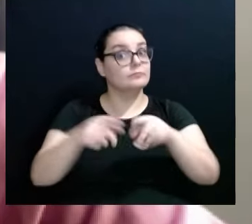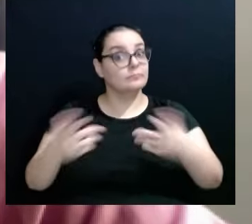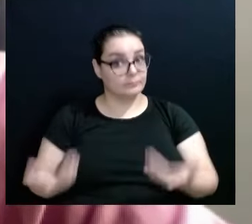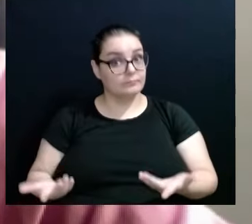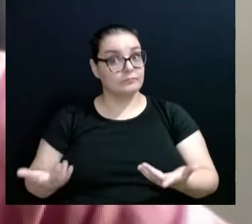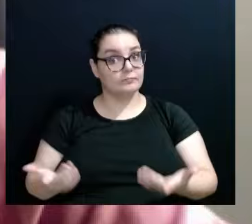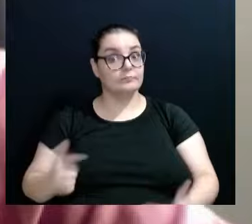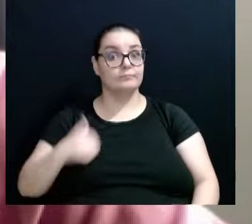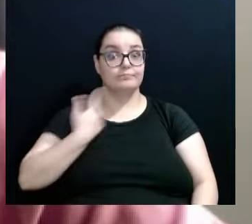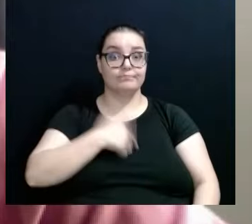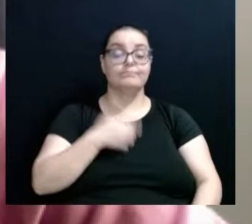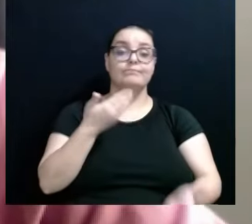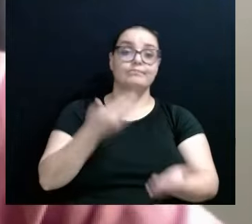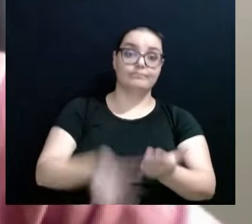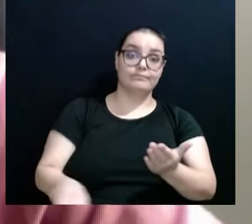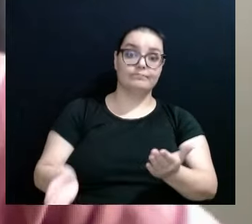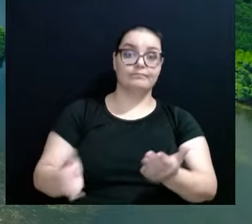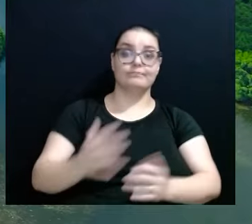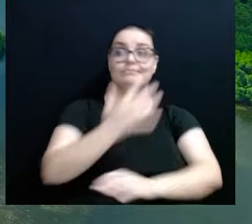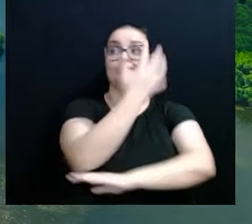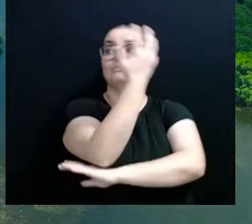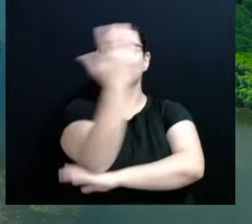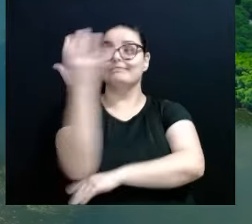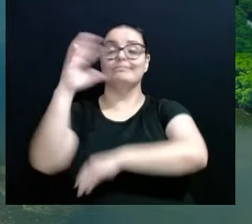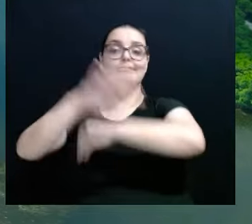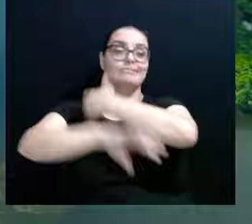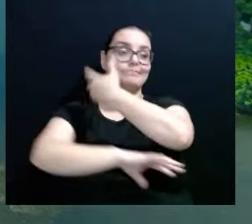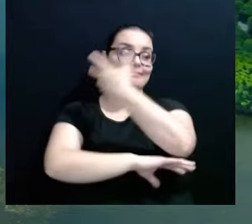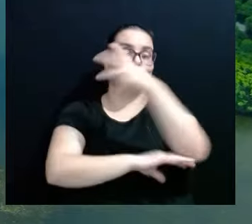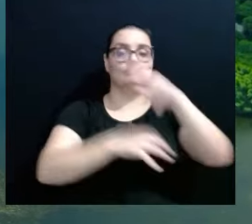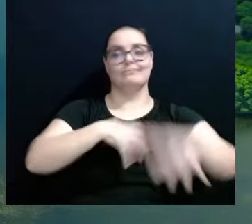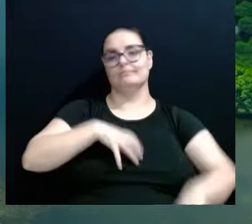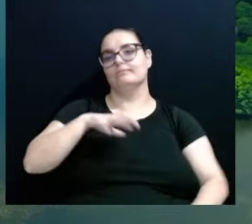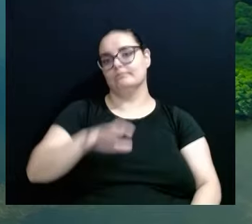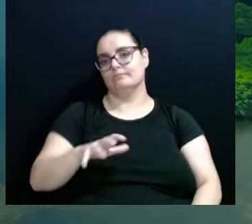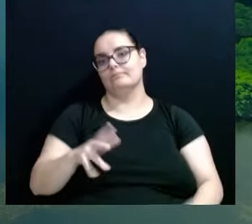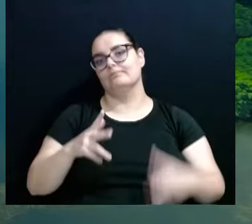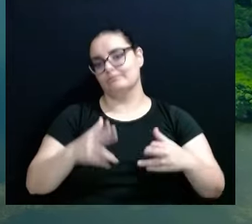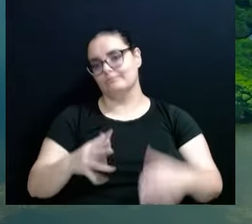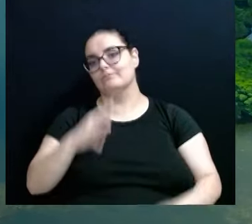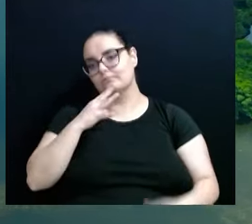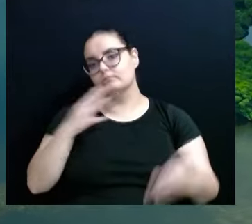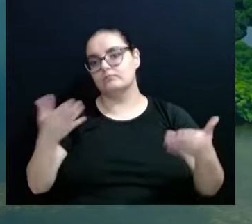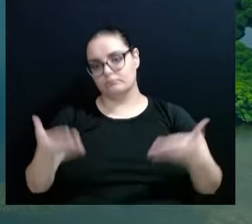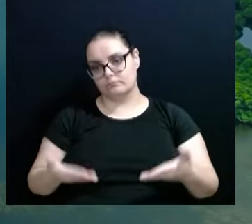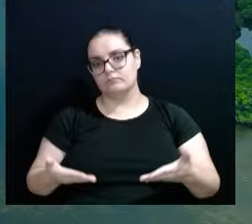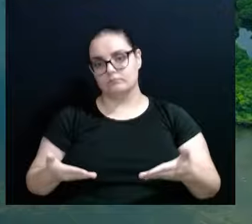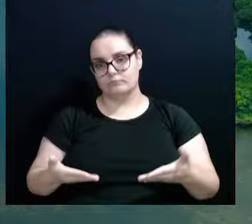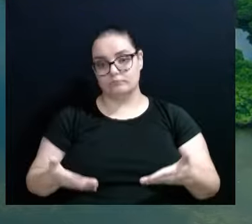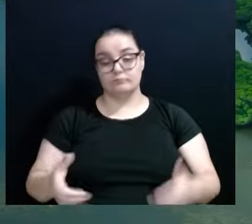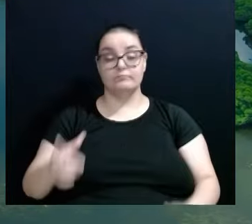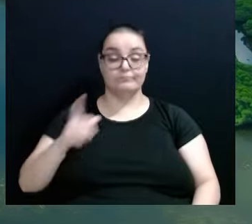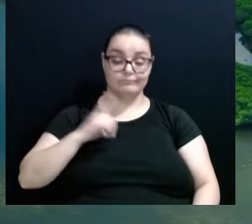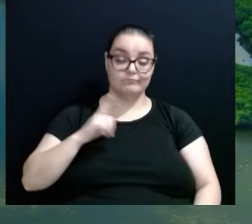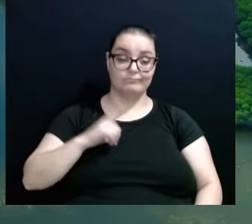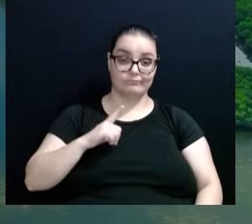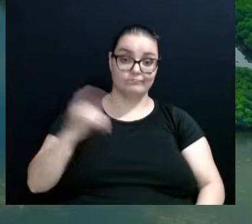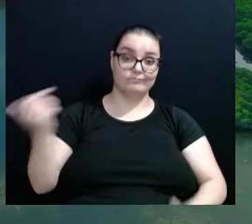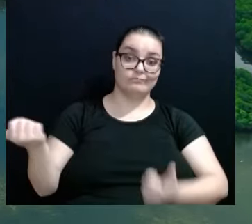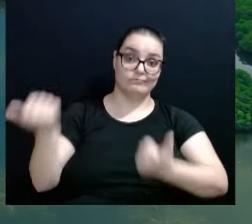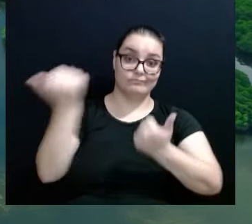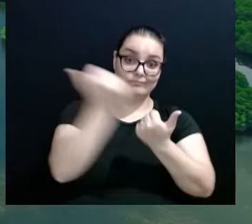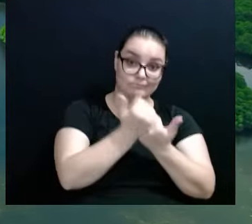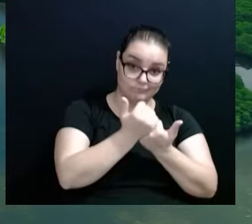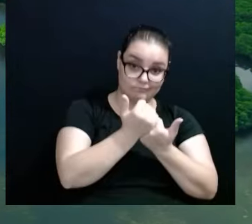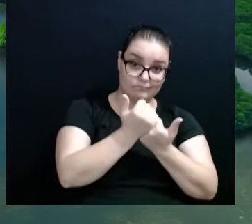muito grande também. Nós perderíamos a floresta do jeito que a gente conhece ela hoje e